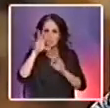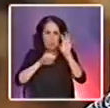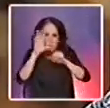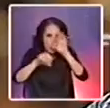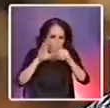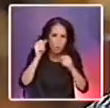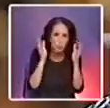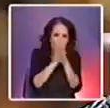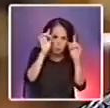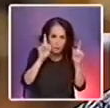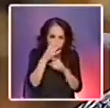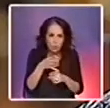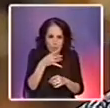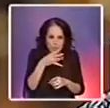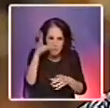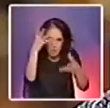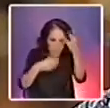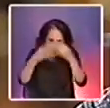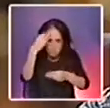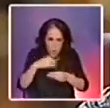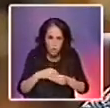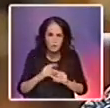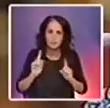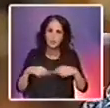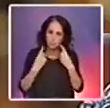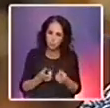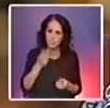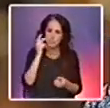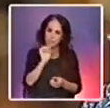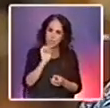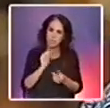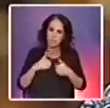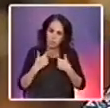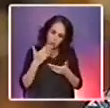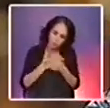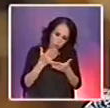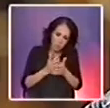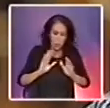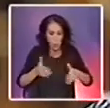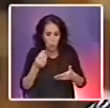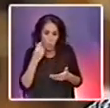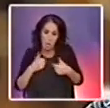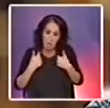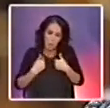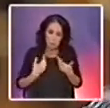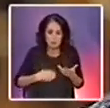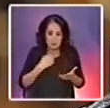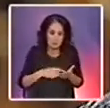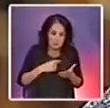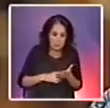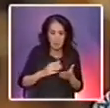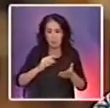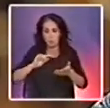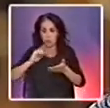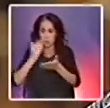professores lhe iam dizendo e depois, no seu dia-a-dia, estudar em função das necessidades que ela sentia, após testes,